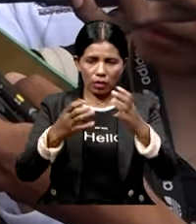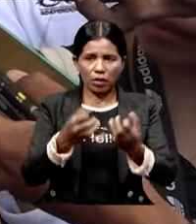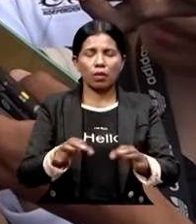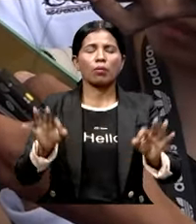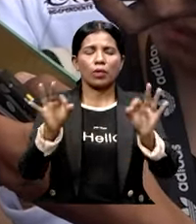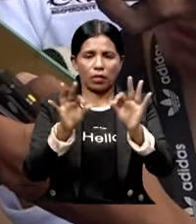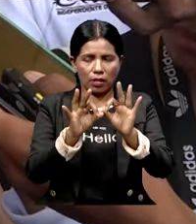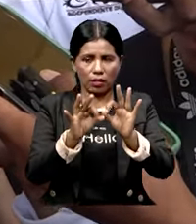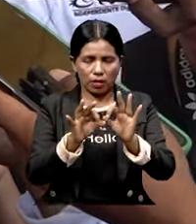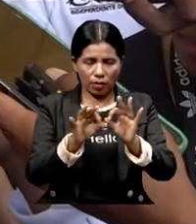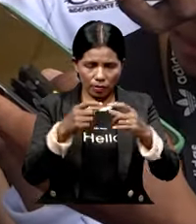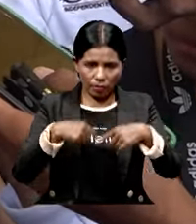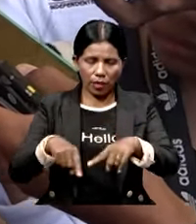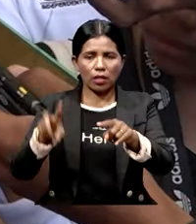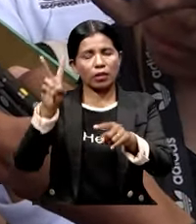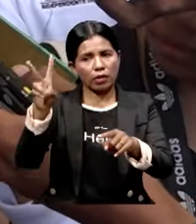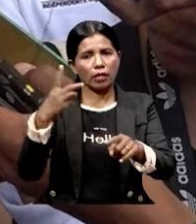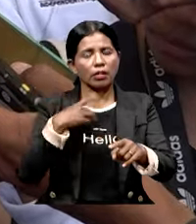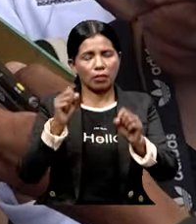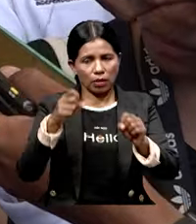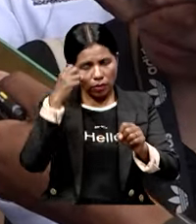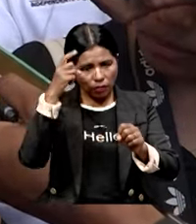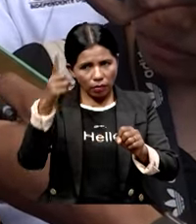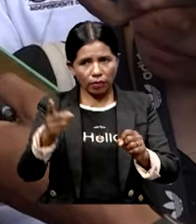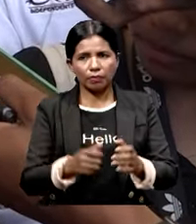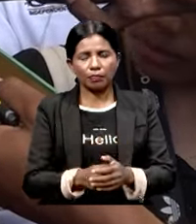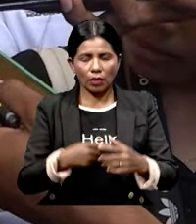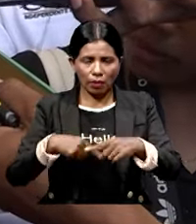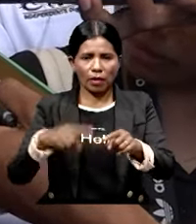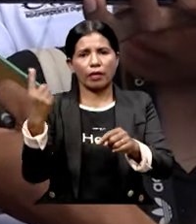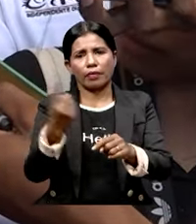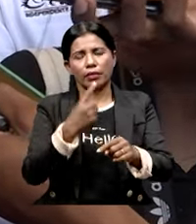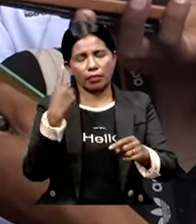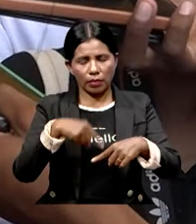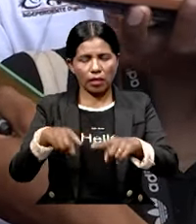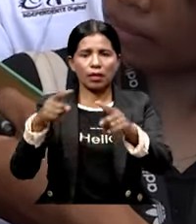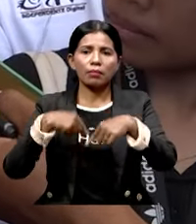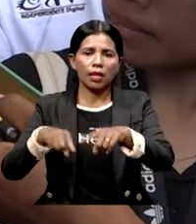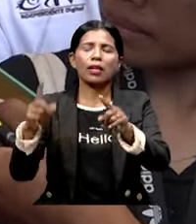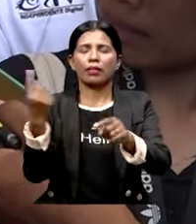importante. Sai da rua e também compreende. Agora sai, vai ver.